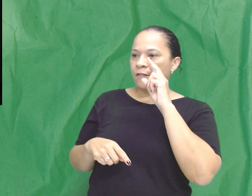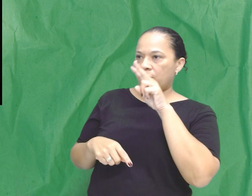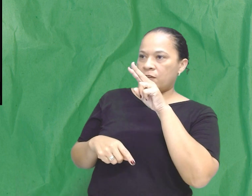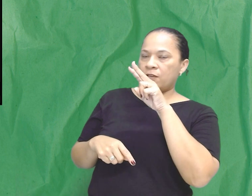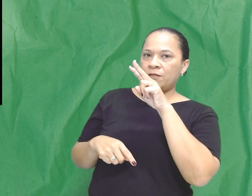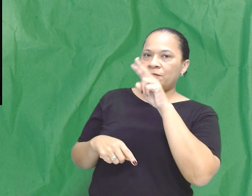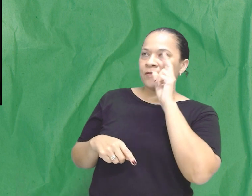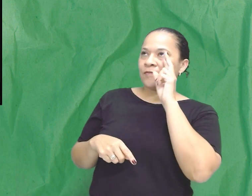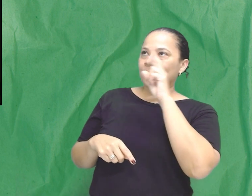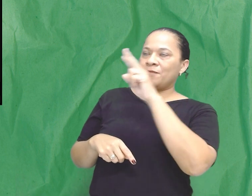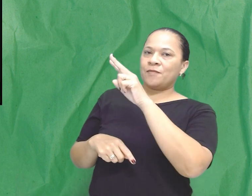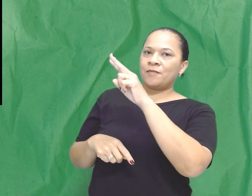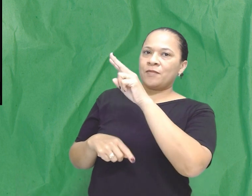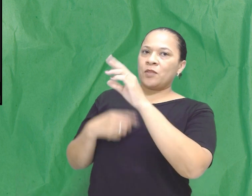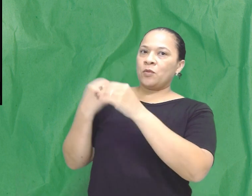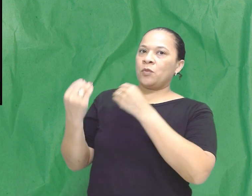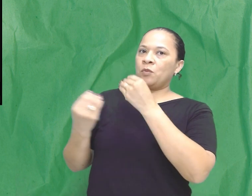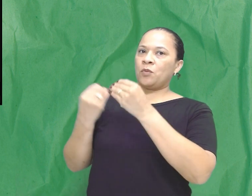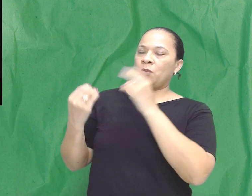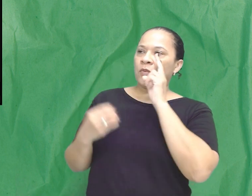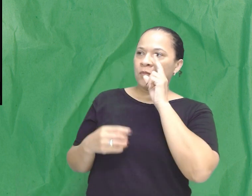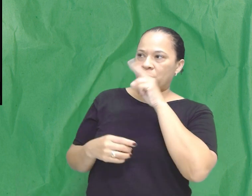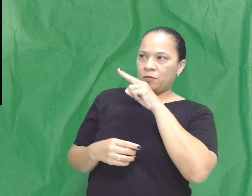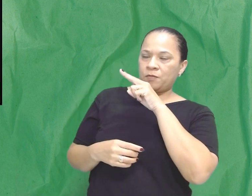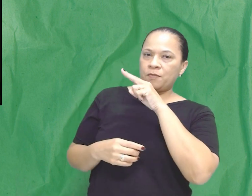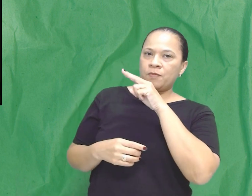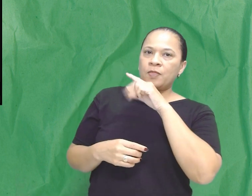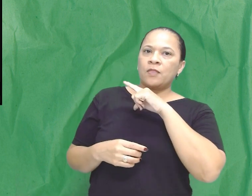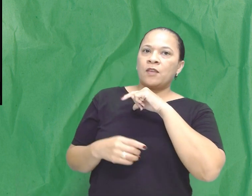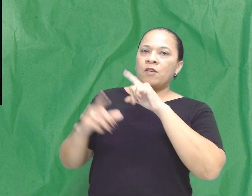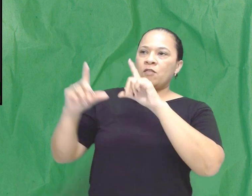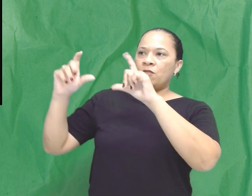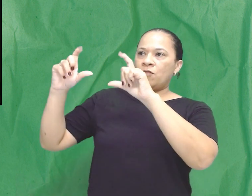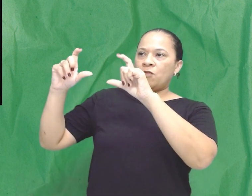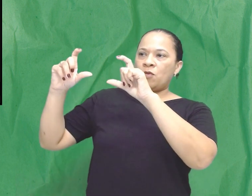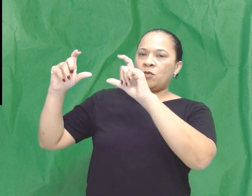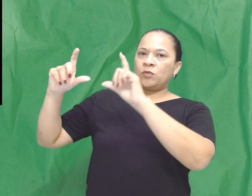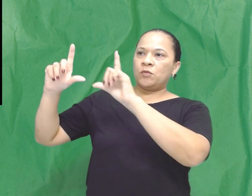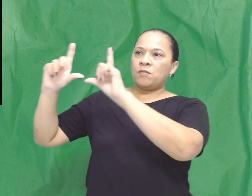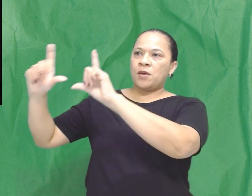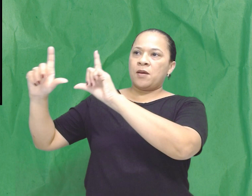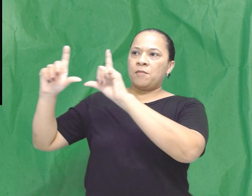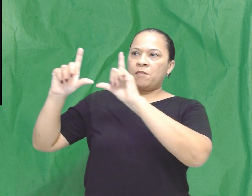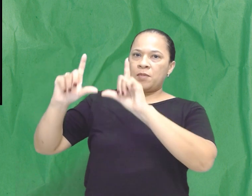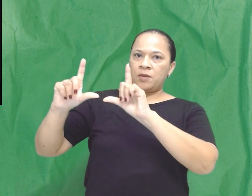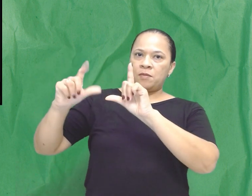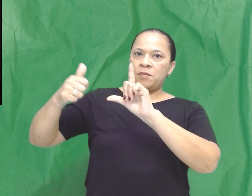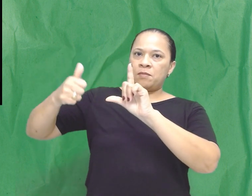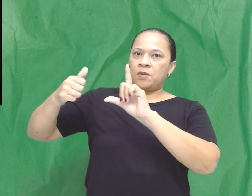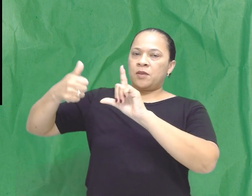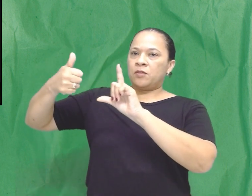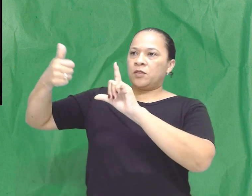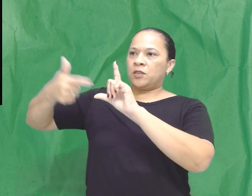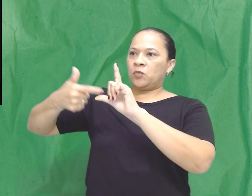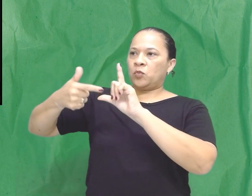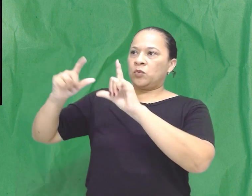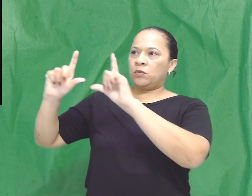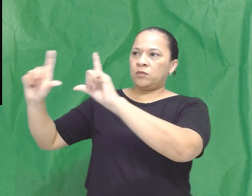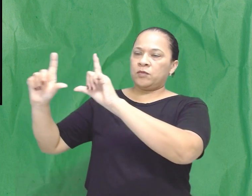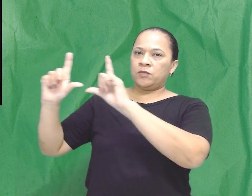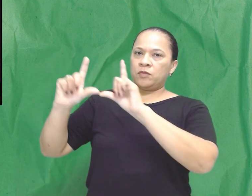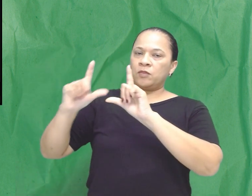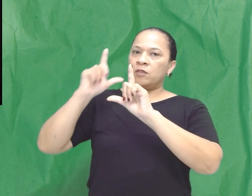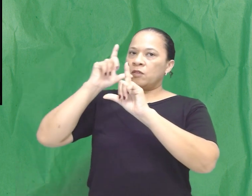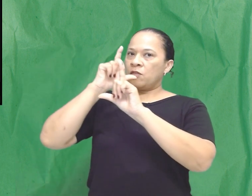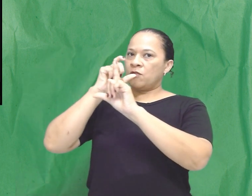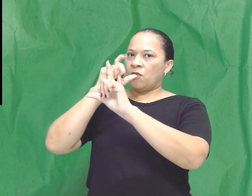visualmente. Então, primeiro, as duas primeiras fotos, está escrito ponto firme, é quando eu termino de bater, coloco ali no